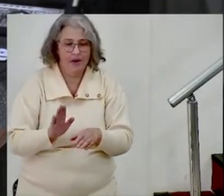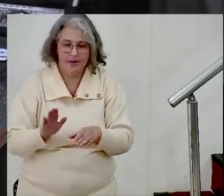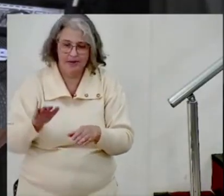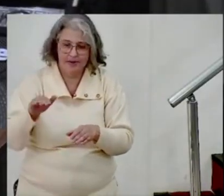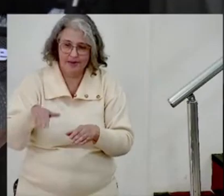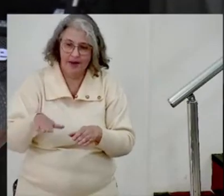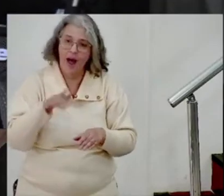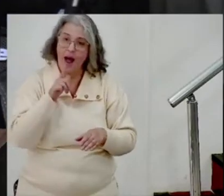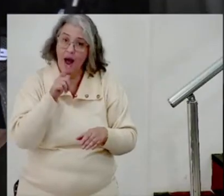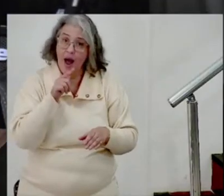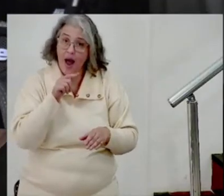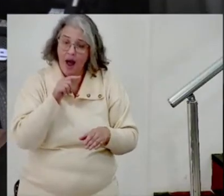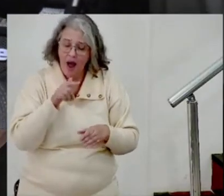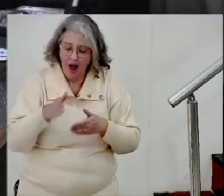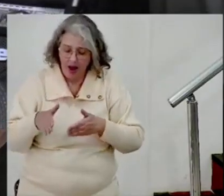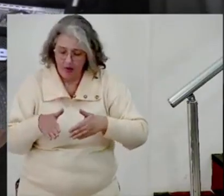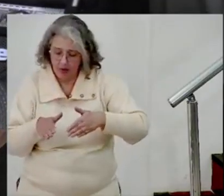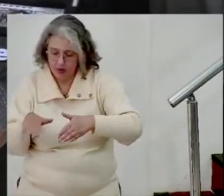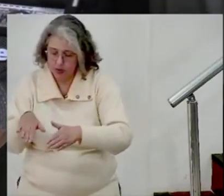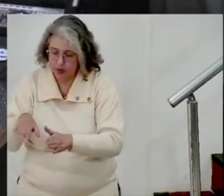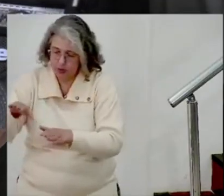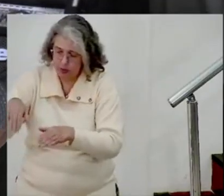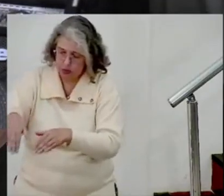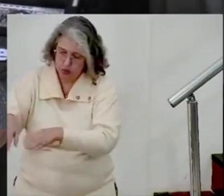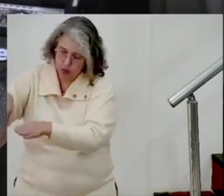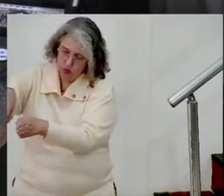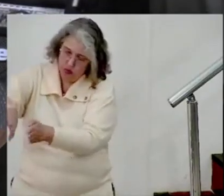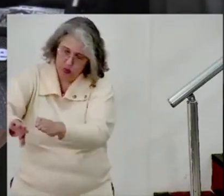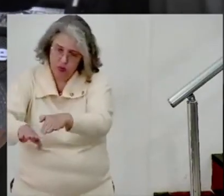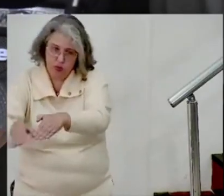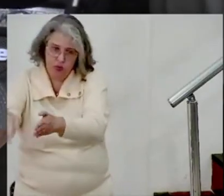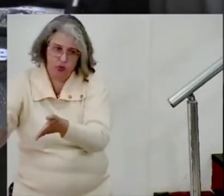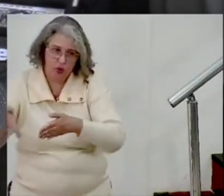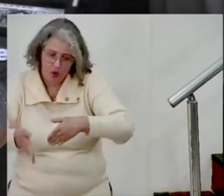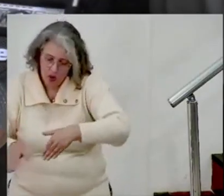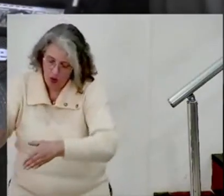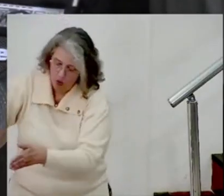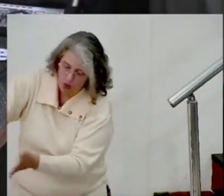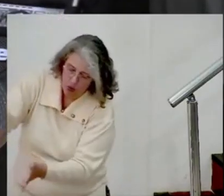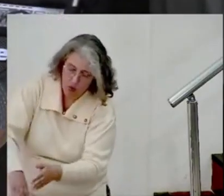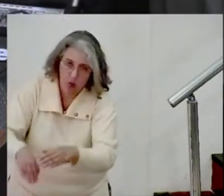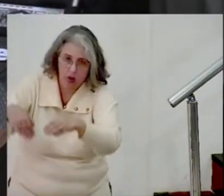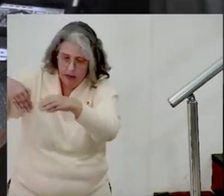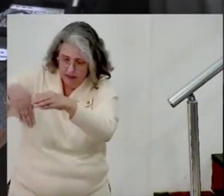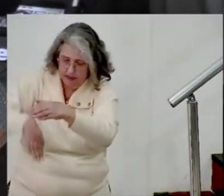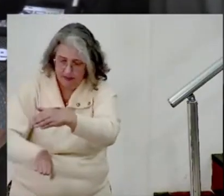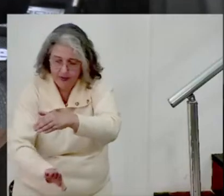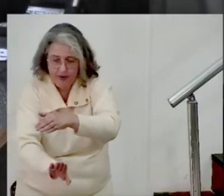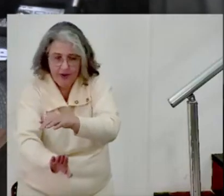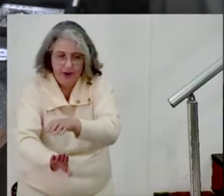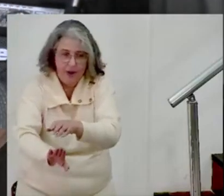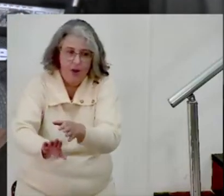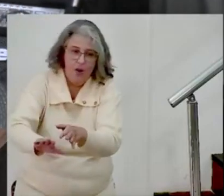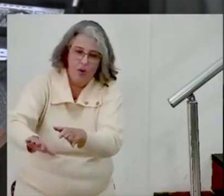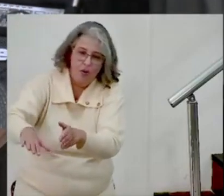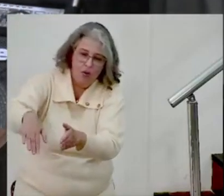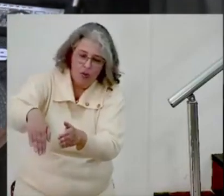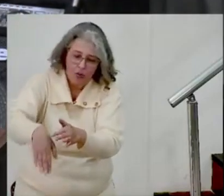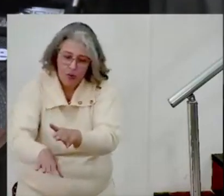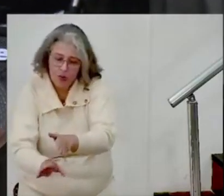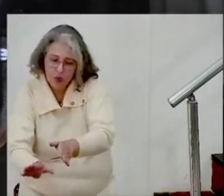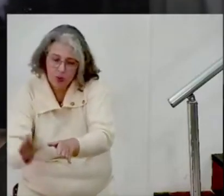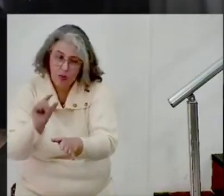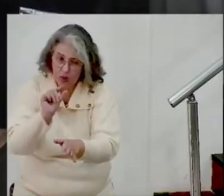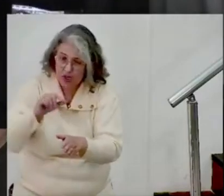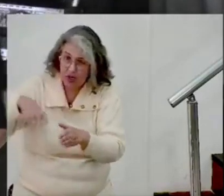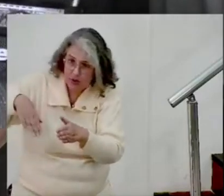fluir. Pensa na engenharia que é você fazer um túnel subterrâneo para levar água com essa declinação tão mínima, o suficiente